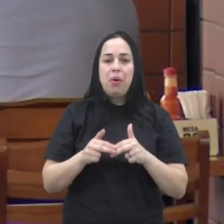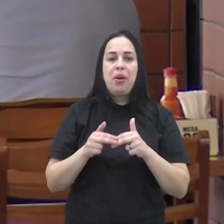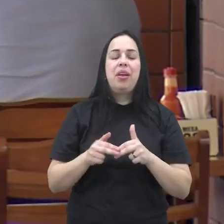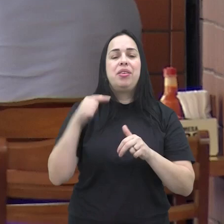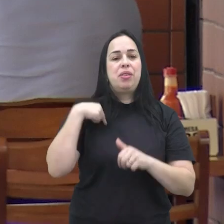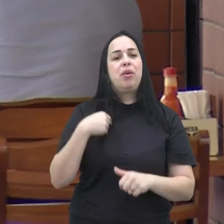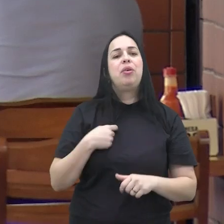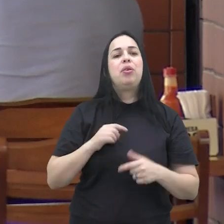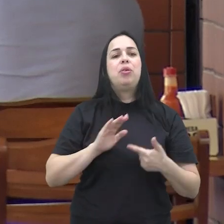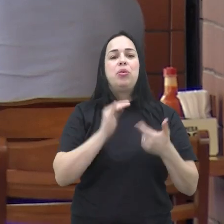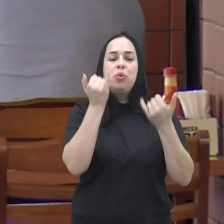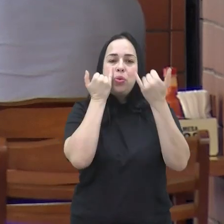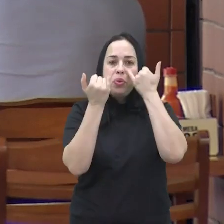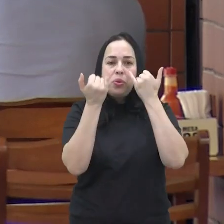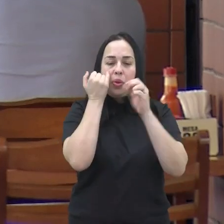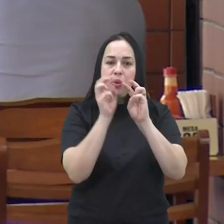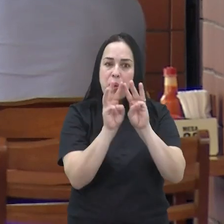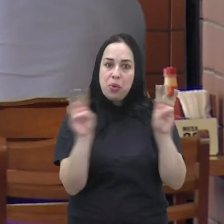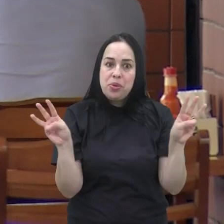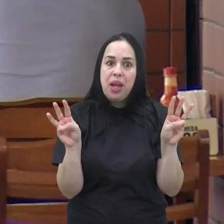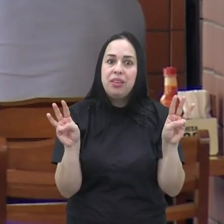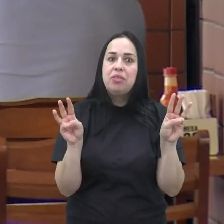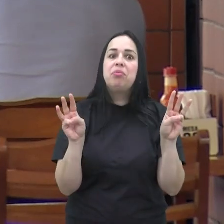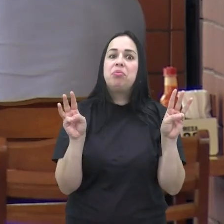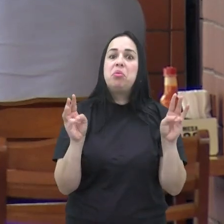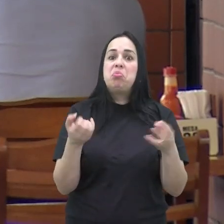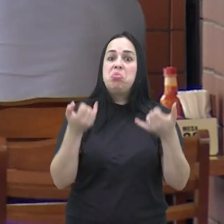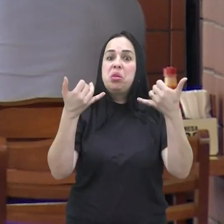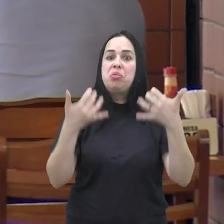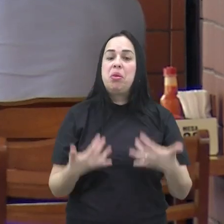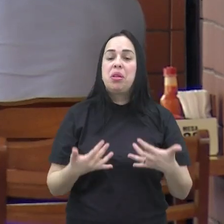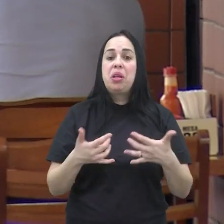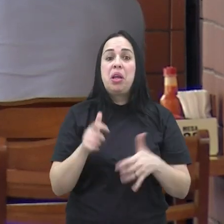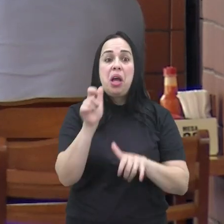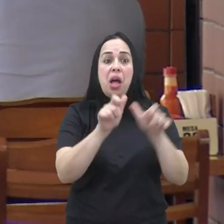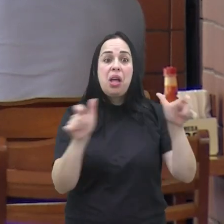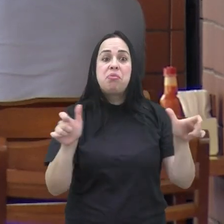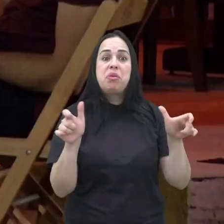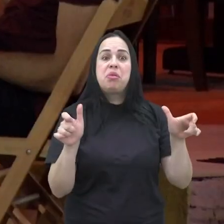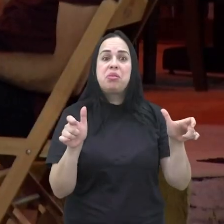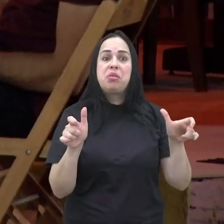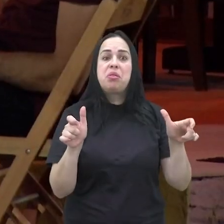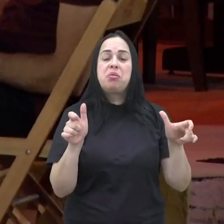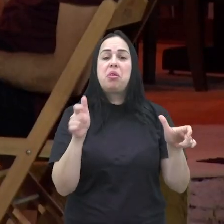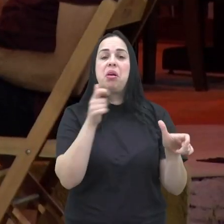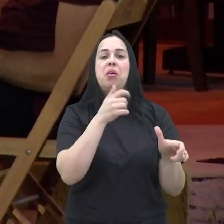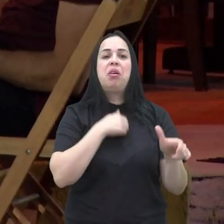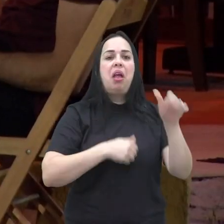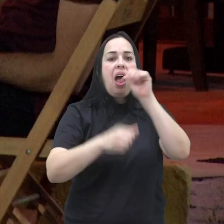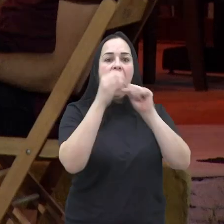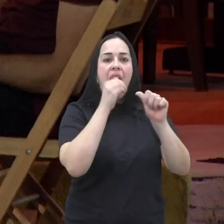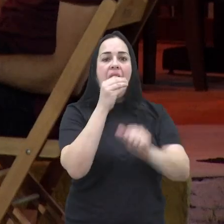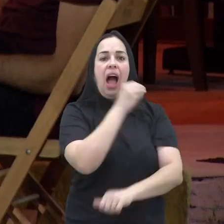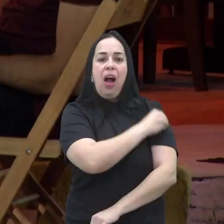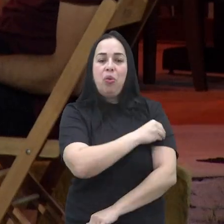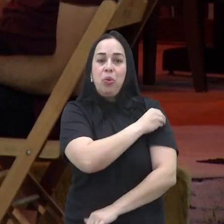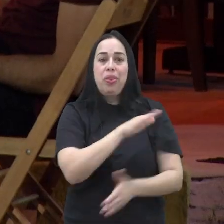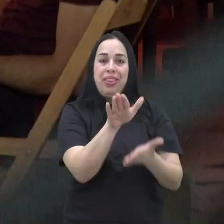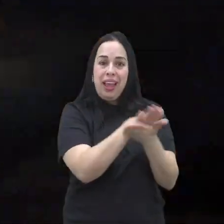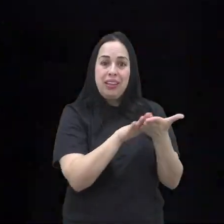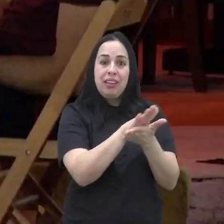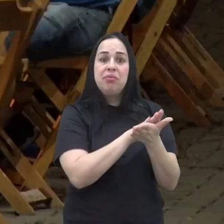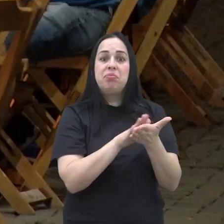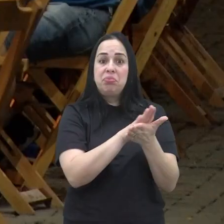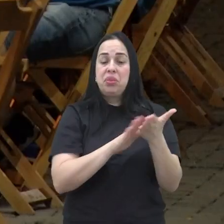De acordo com um relatório do Pinterest, uma plataforma de ideias, receitas e inspirações, a busca por bebidas e drinks sem